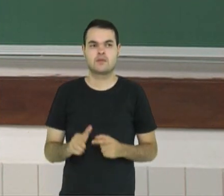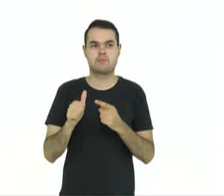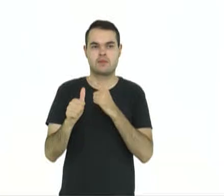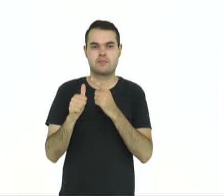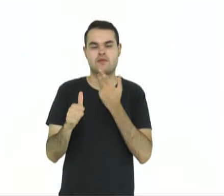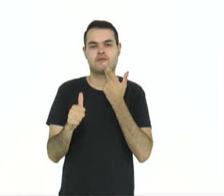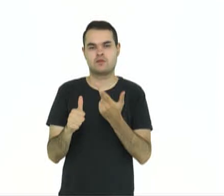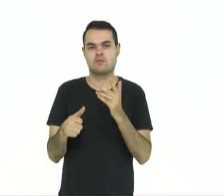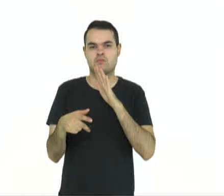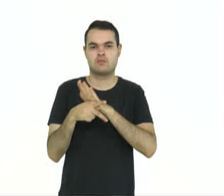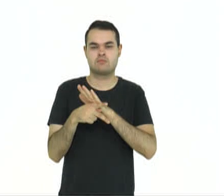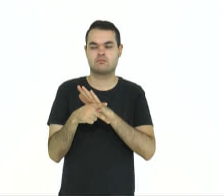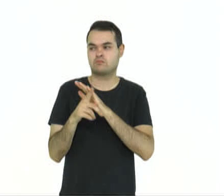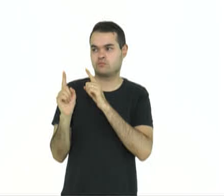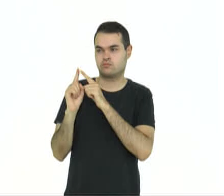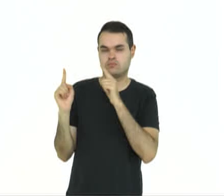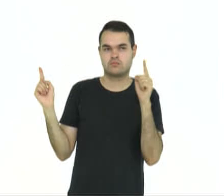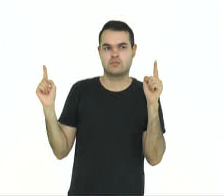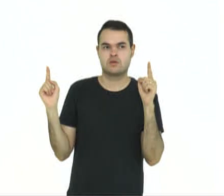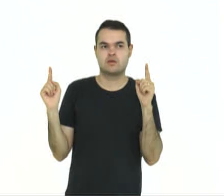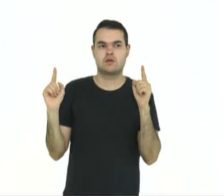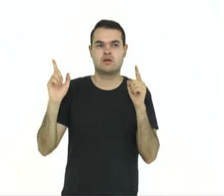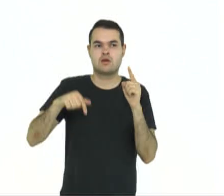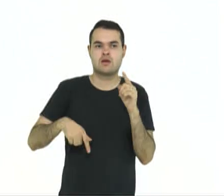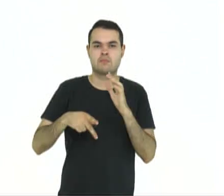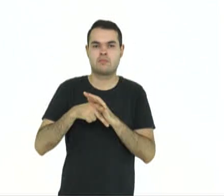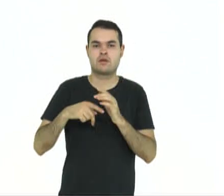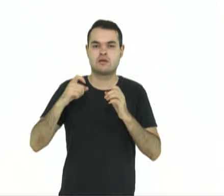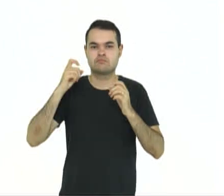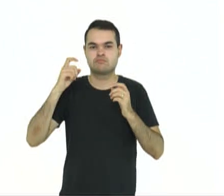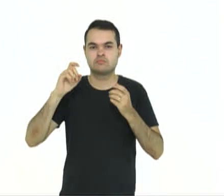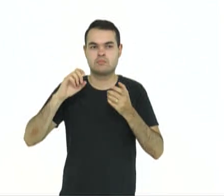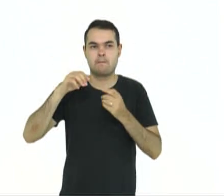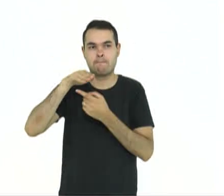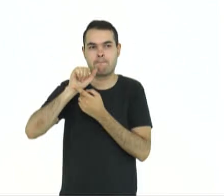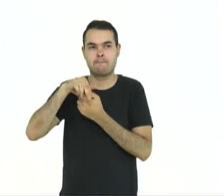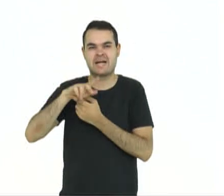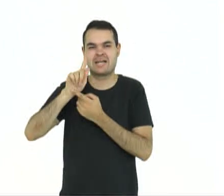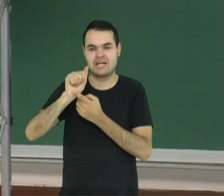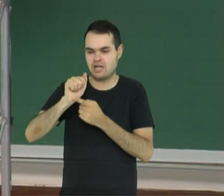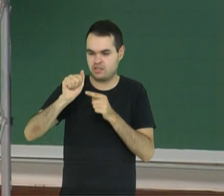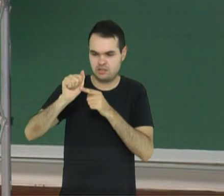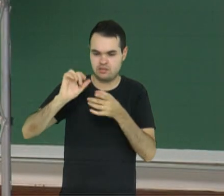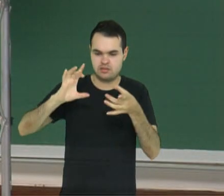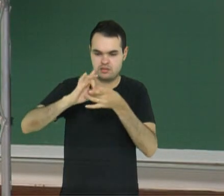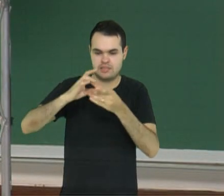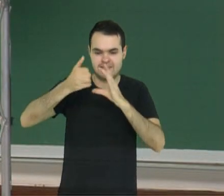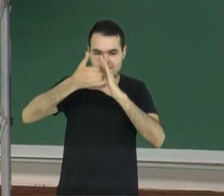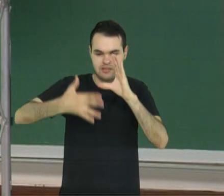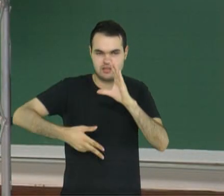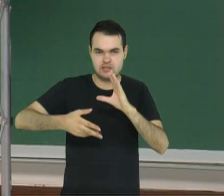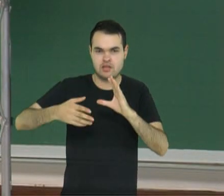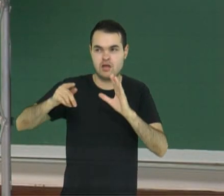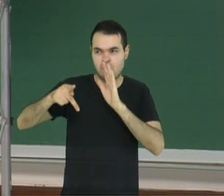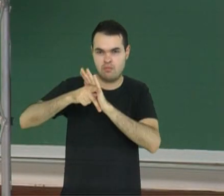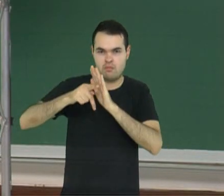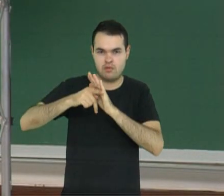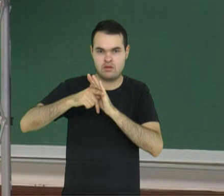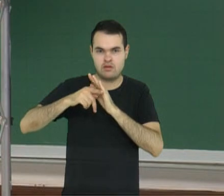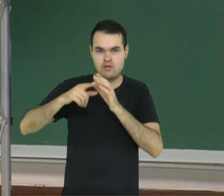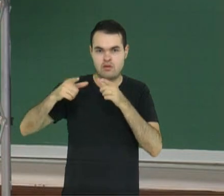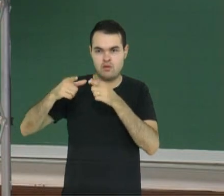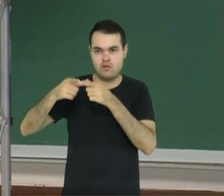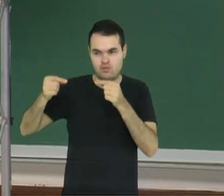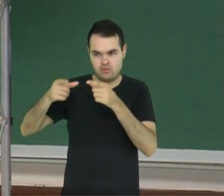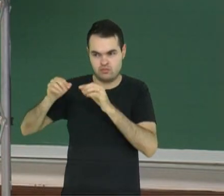está falando, os traços e formas representam personagens de olhos proporcionalmente maiores, expressivos, conhecidos como mangá. Nós não estamos falando de arte oriental, então mangá